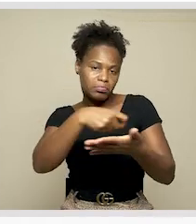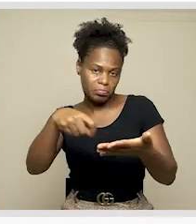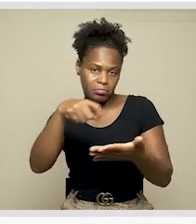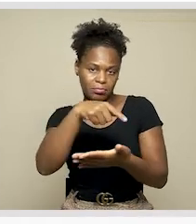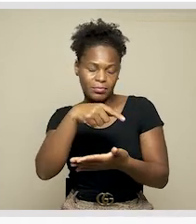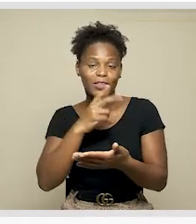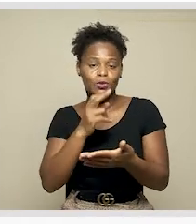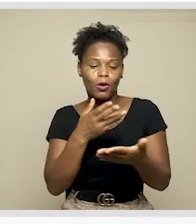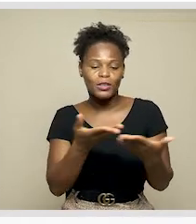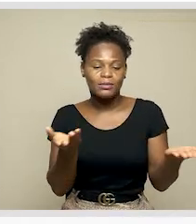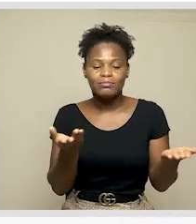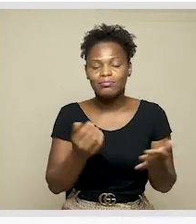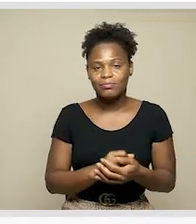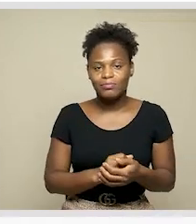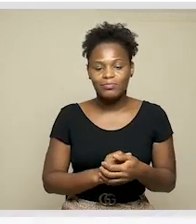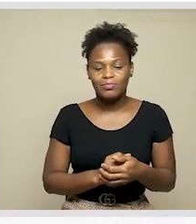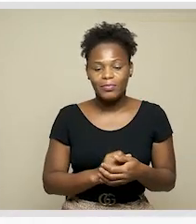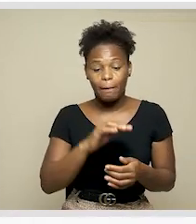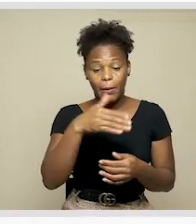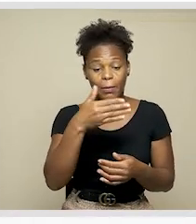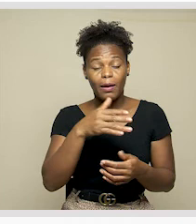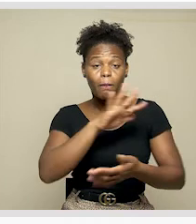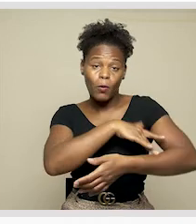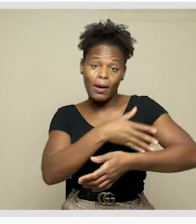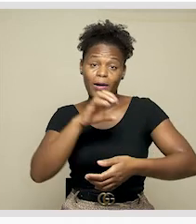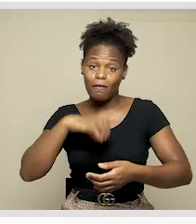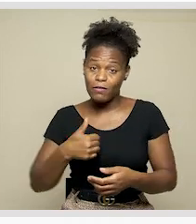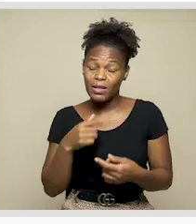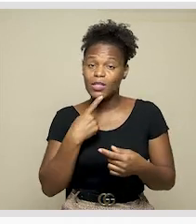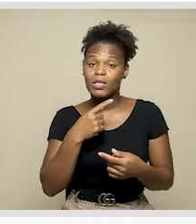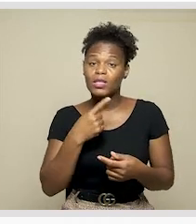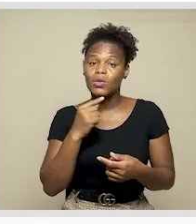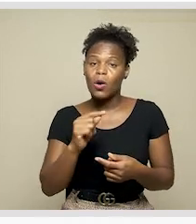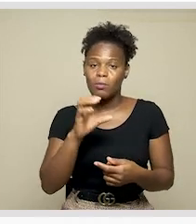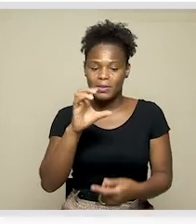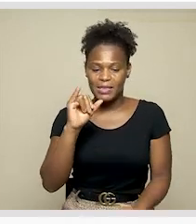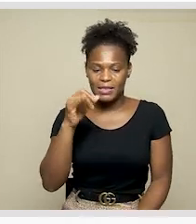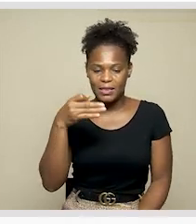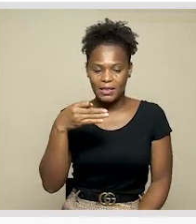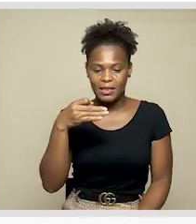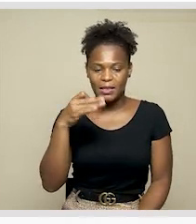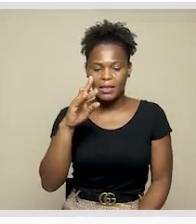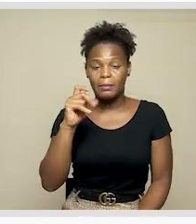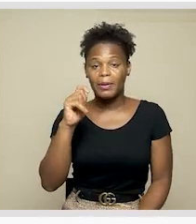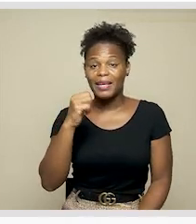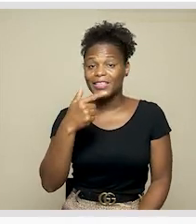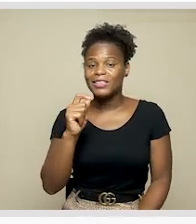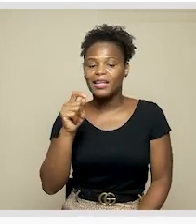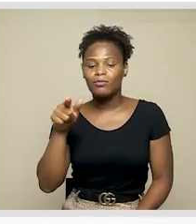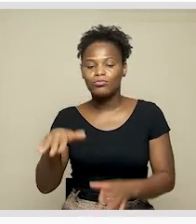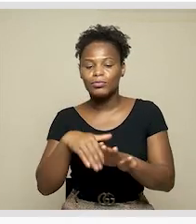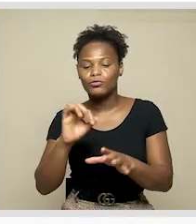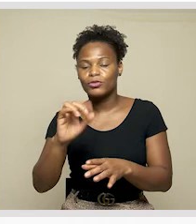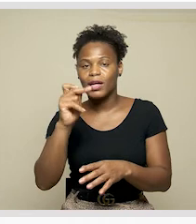seu autor? A resposta é: o primeiro poema publicado foi Cipreste e é